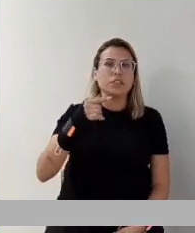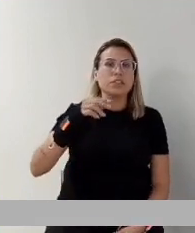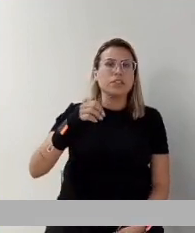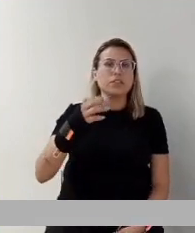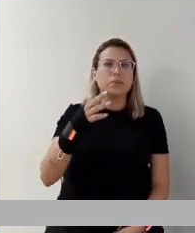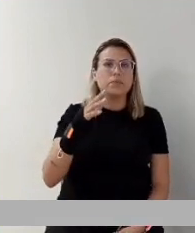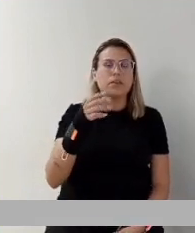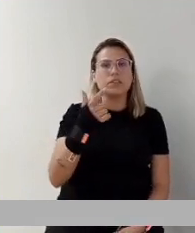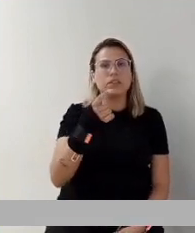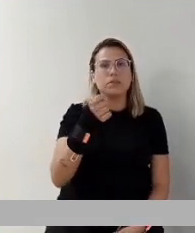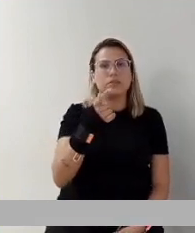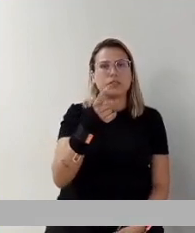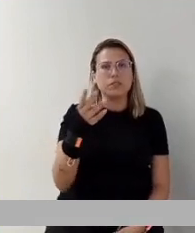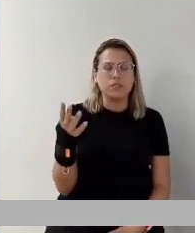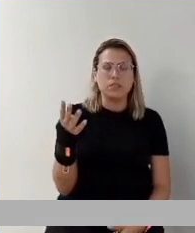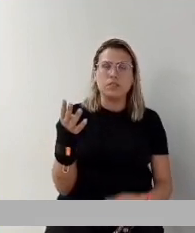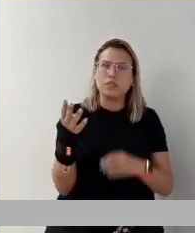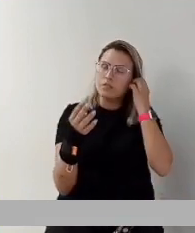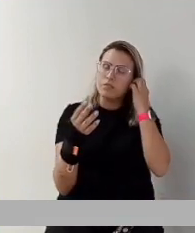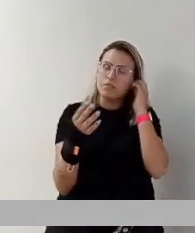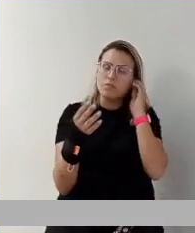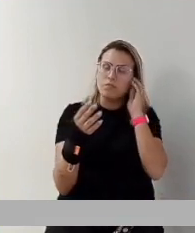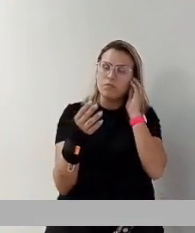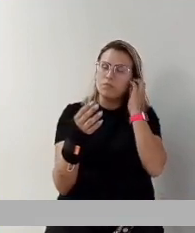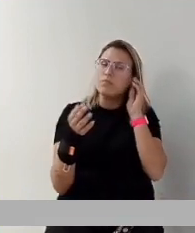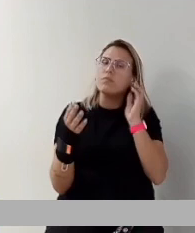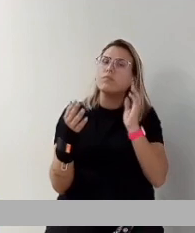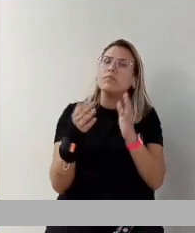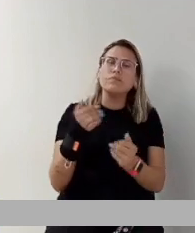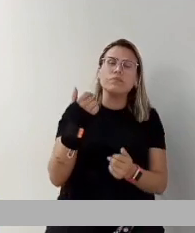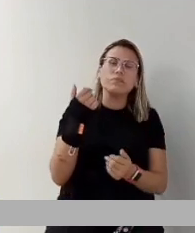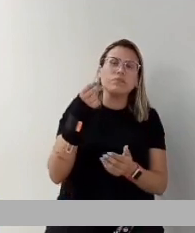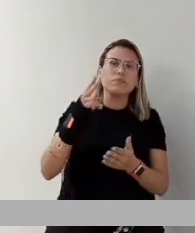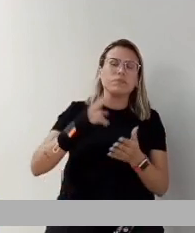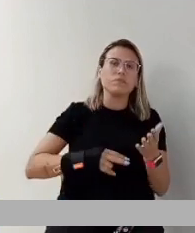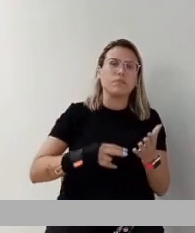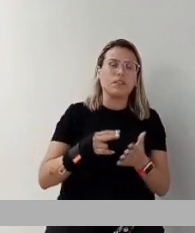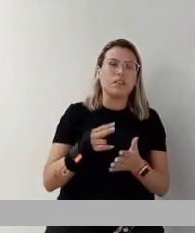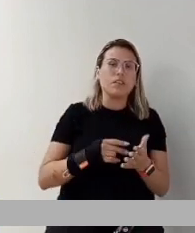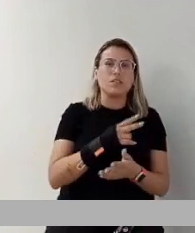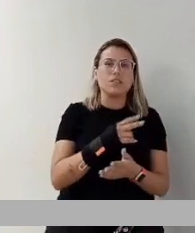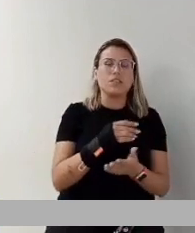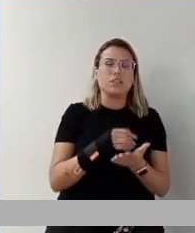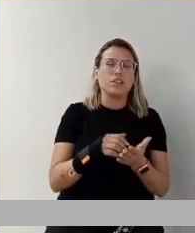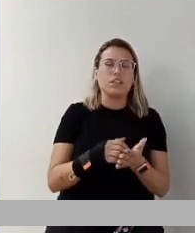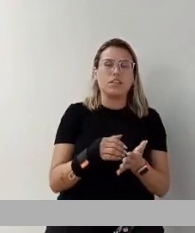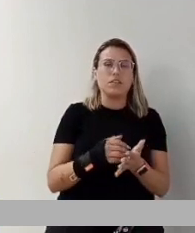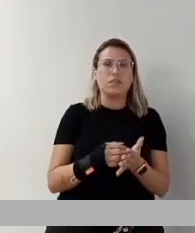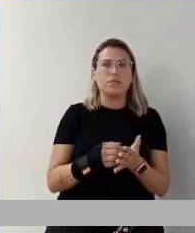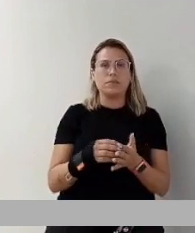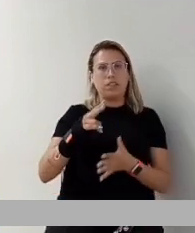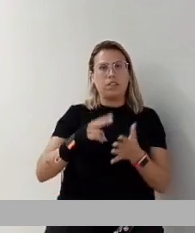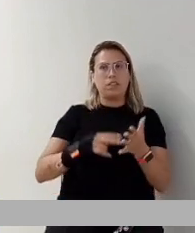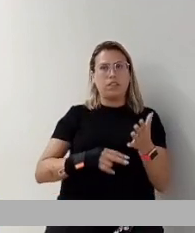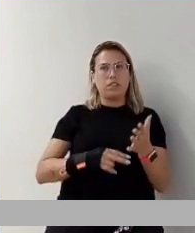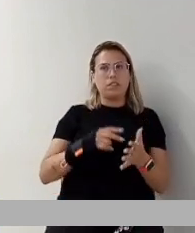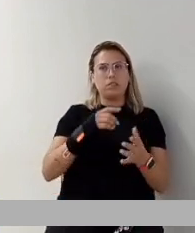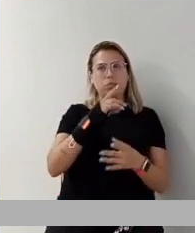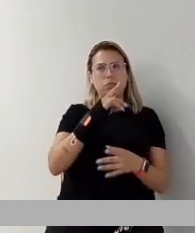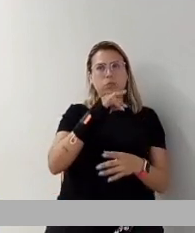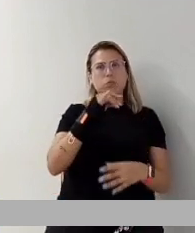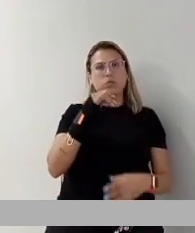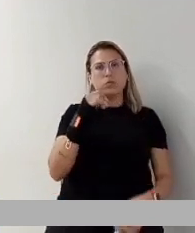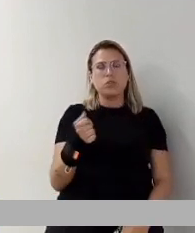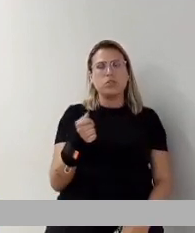de 2024 solicito do nosso querido primeiro secretário Vereador Professor Tim proceder à leitura das